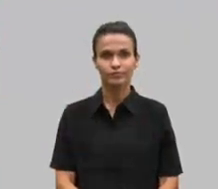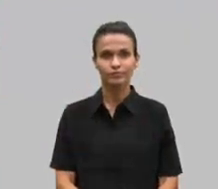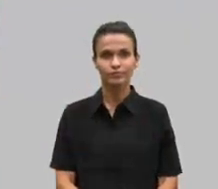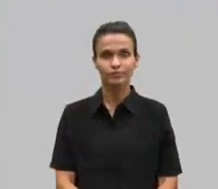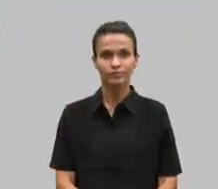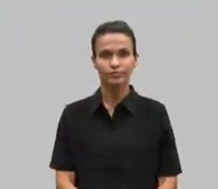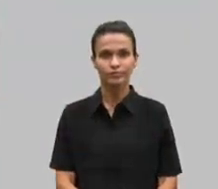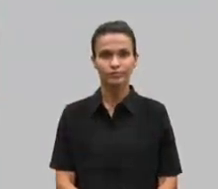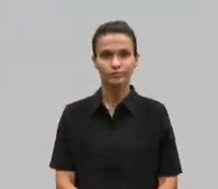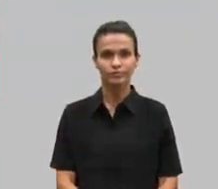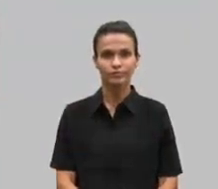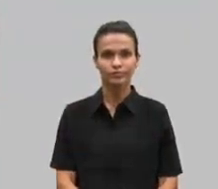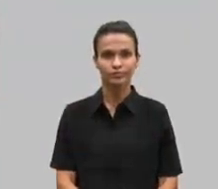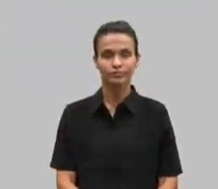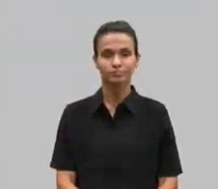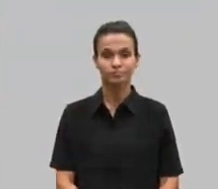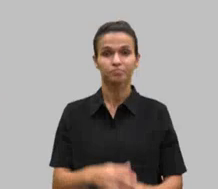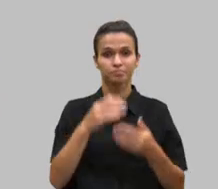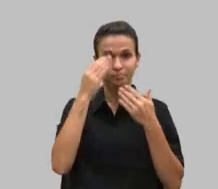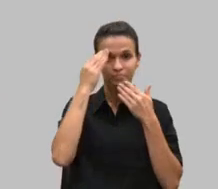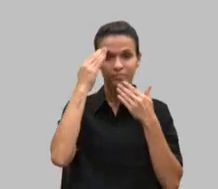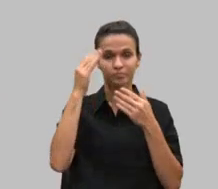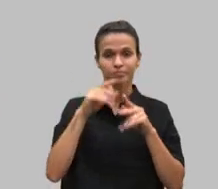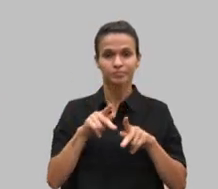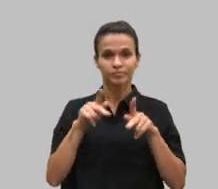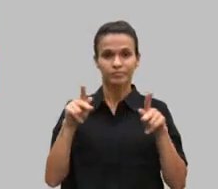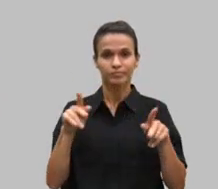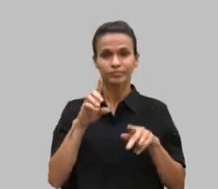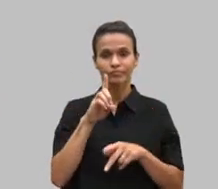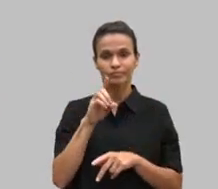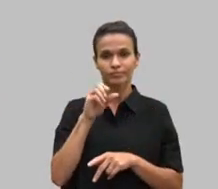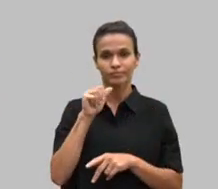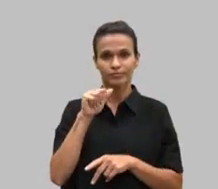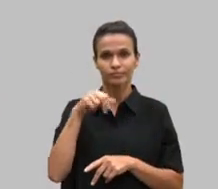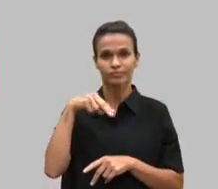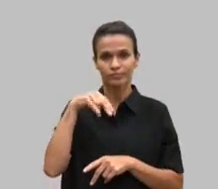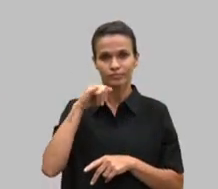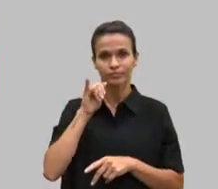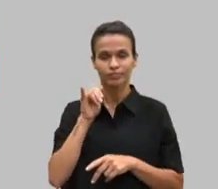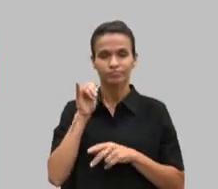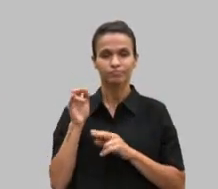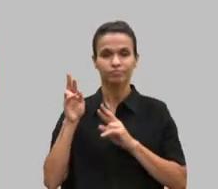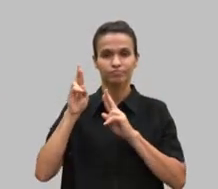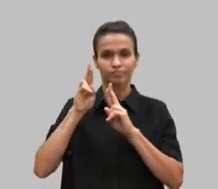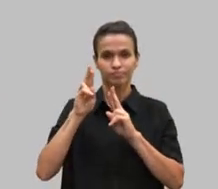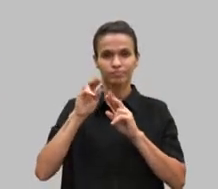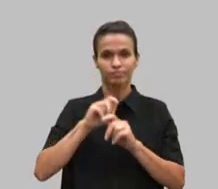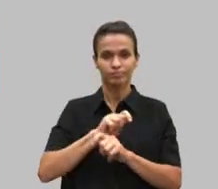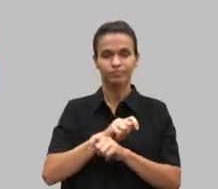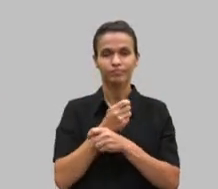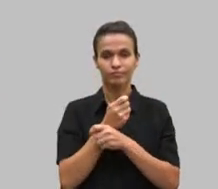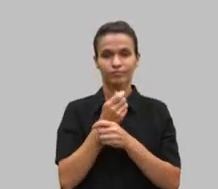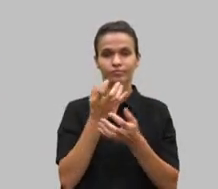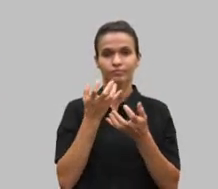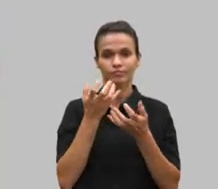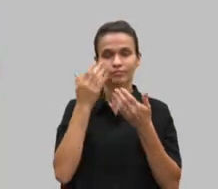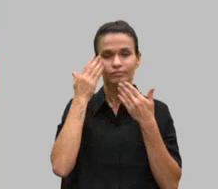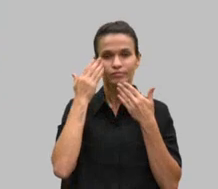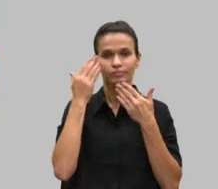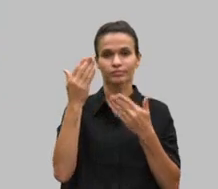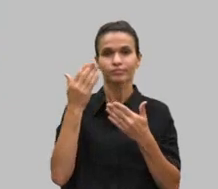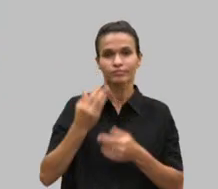Obrigado Professor Dani zaredini representando a PUC quero agradecer a presença